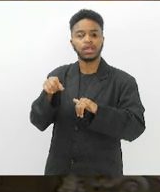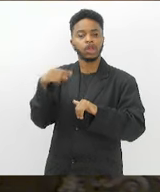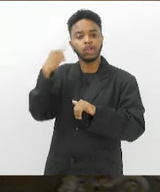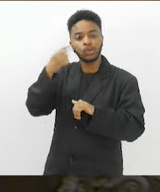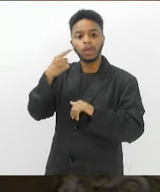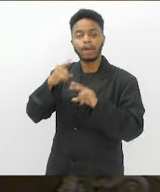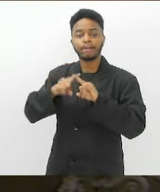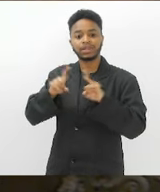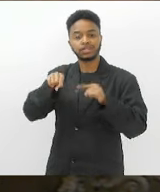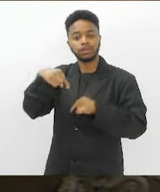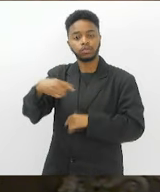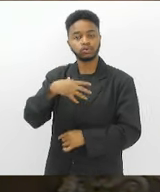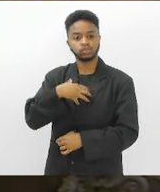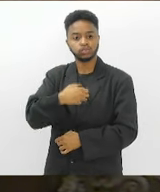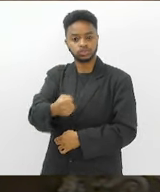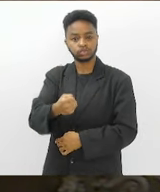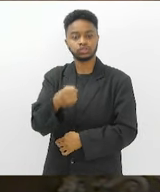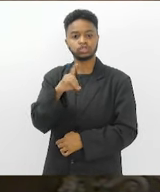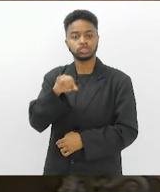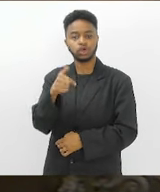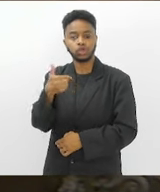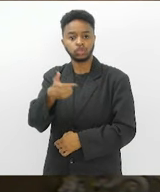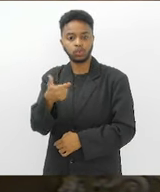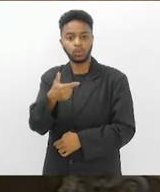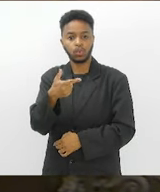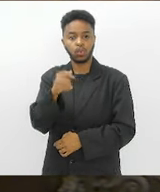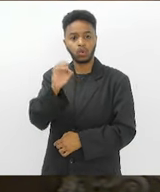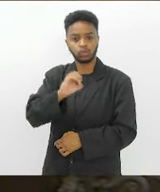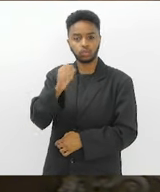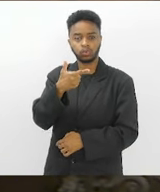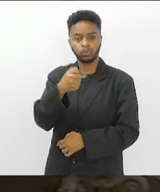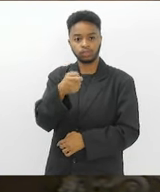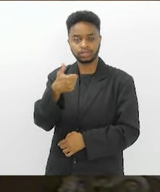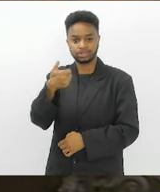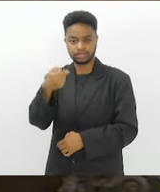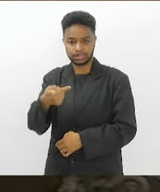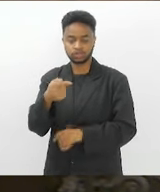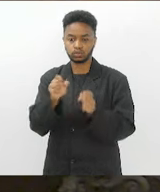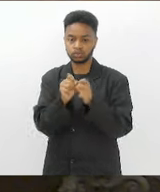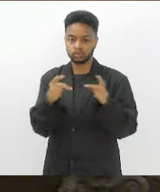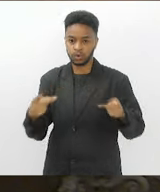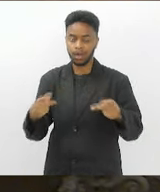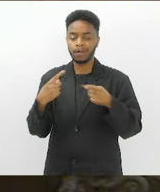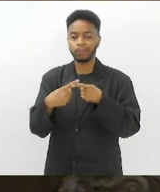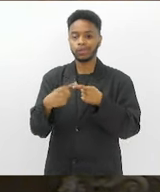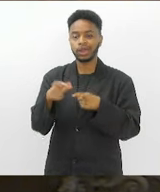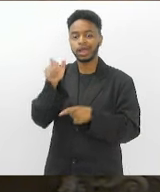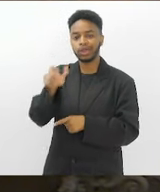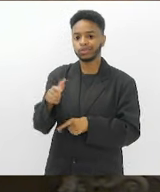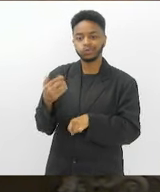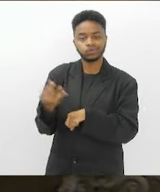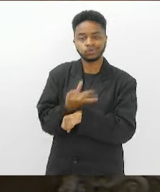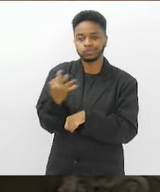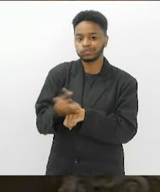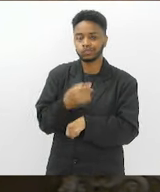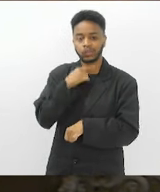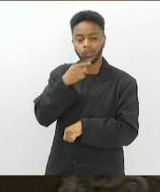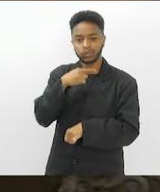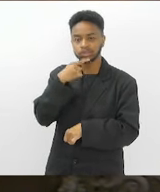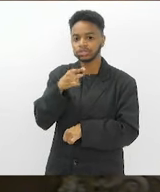Florianópolis em 2 de outubro de 2017. Ele não aguentou a